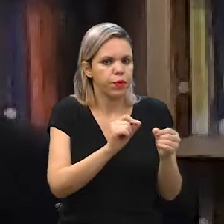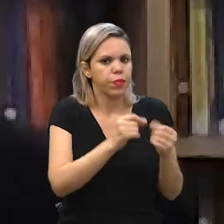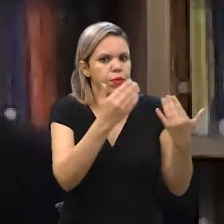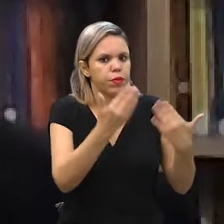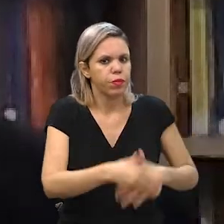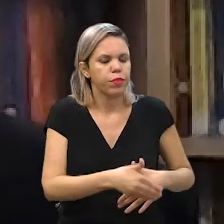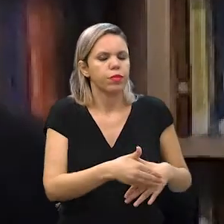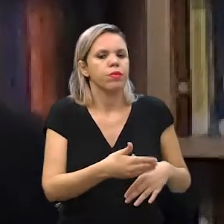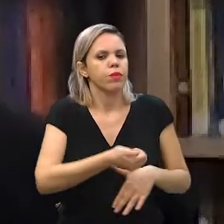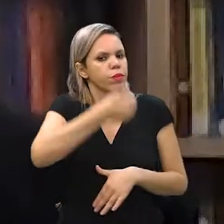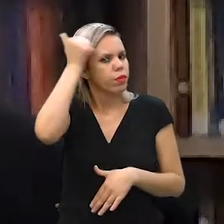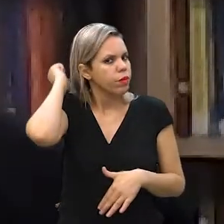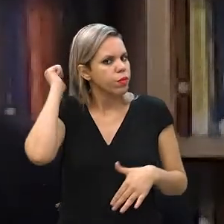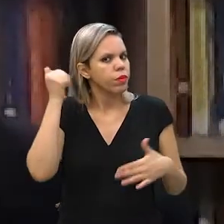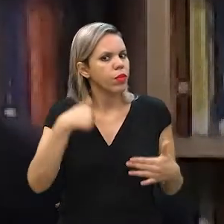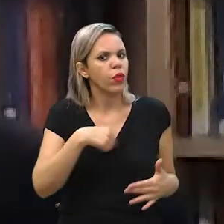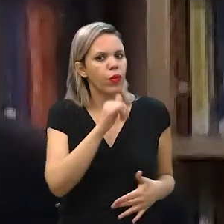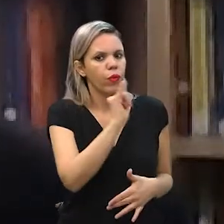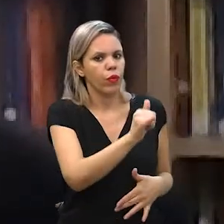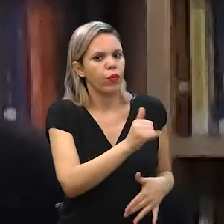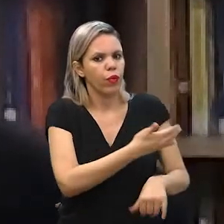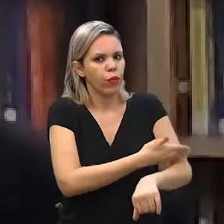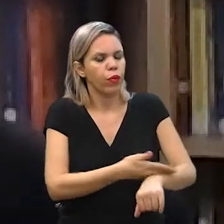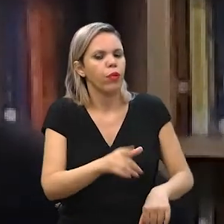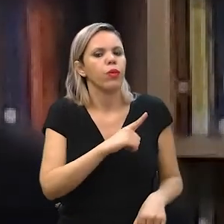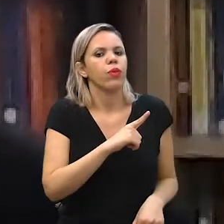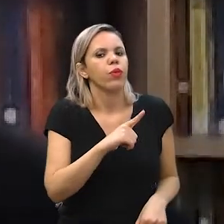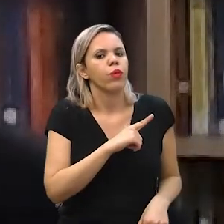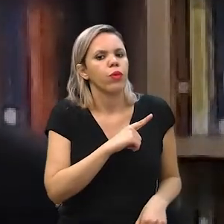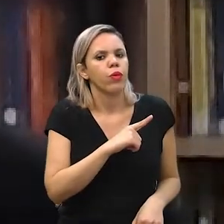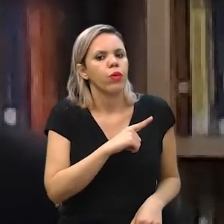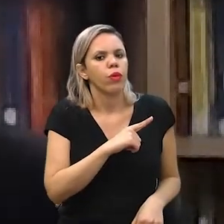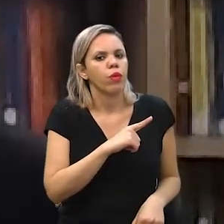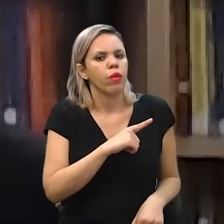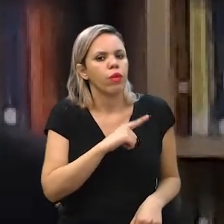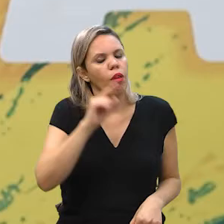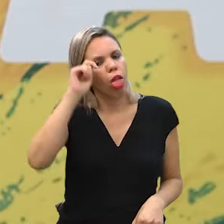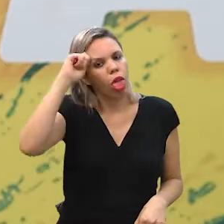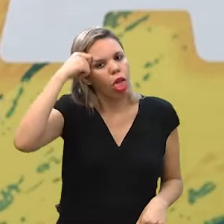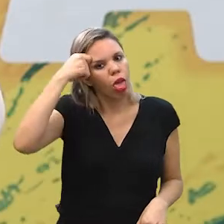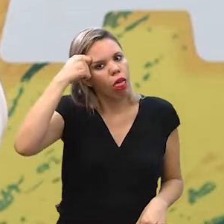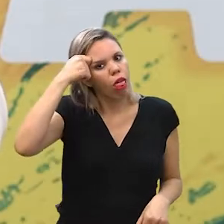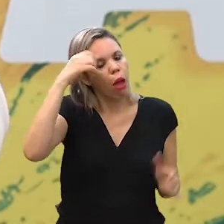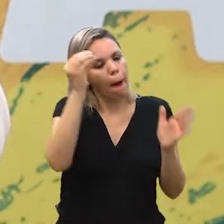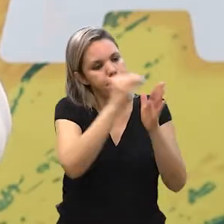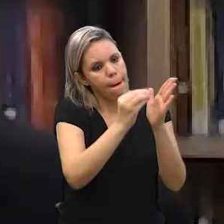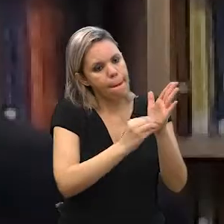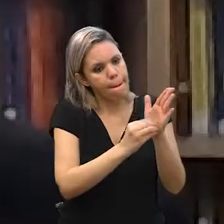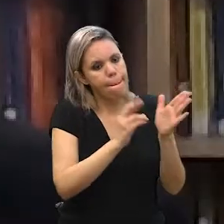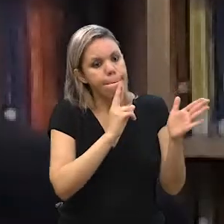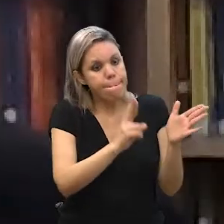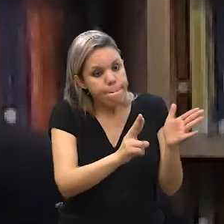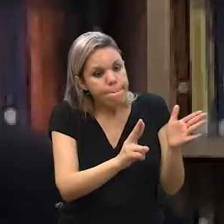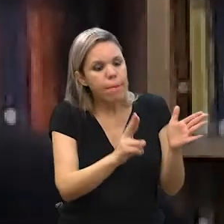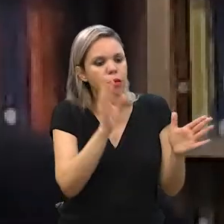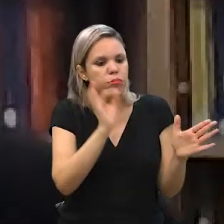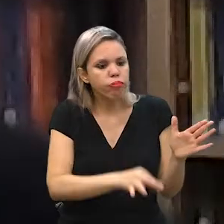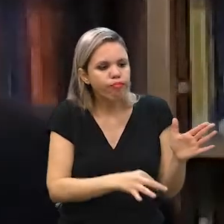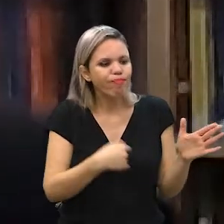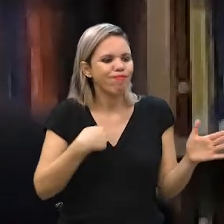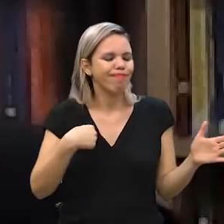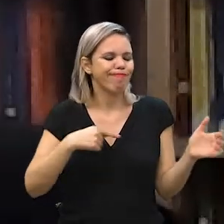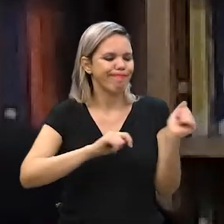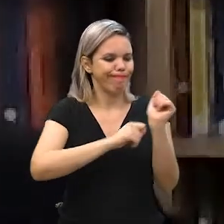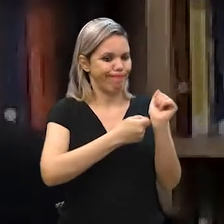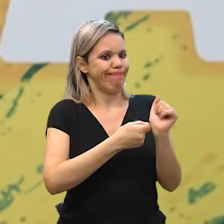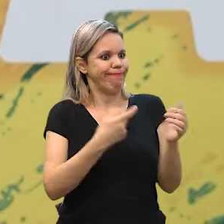prova de vestibular. Eu falo que eles costumam ter o bloqueio do gabarito, né? Tipo, se ele não chegar na resposta correta, ele